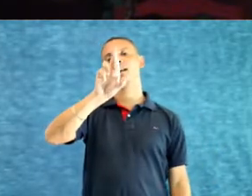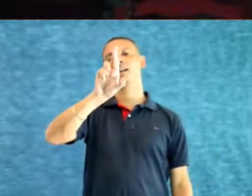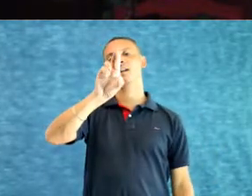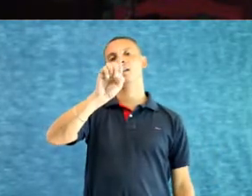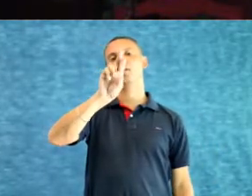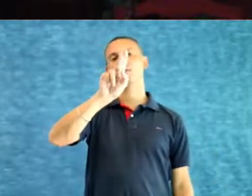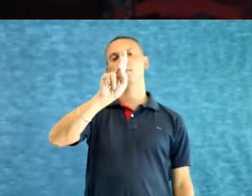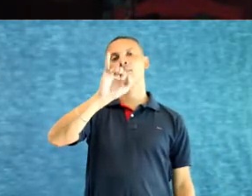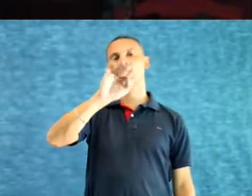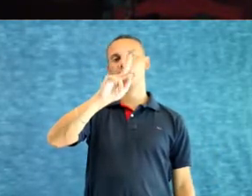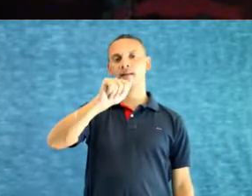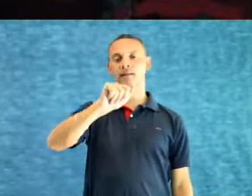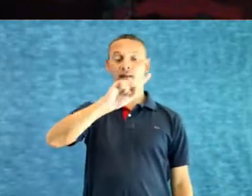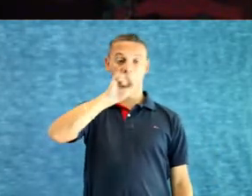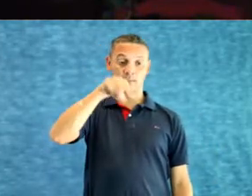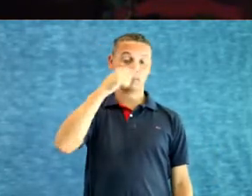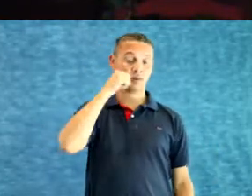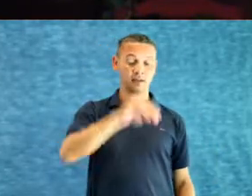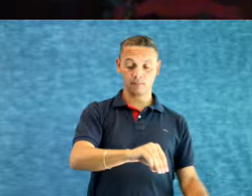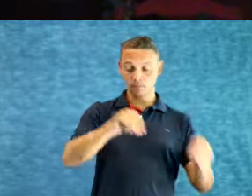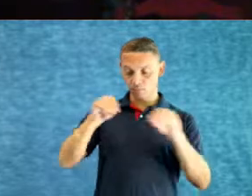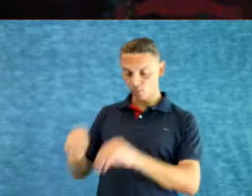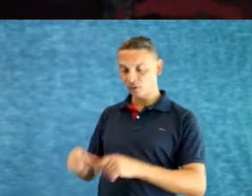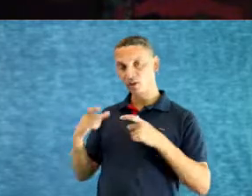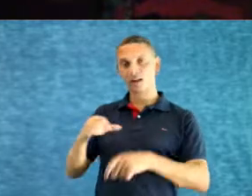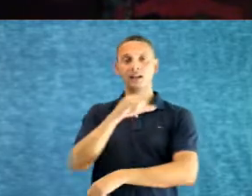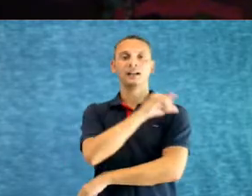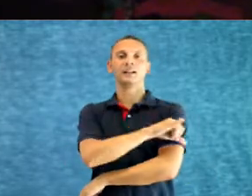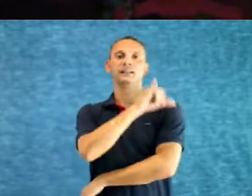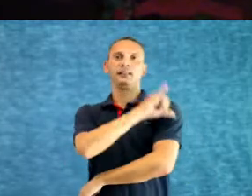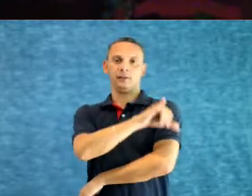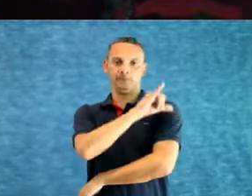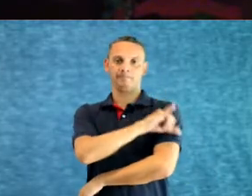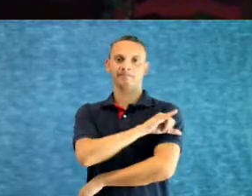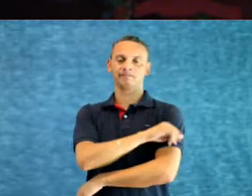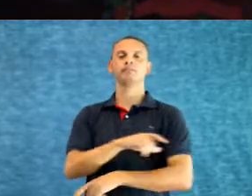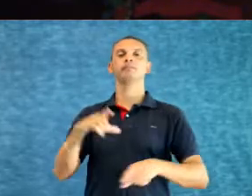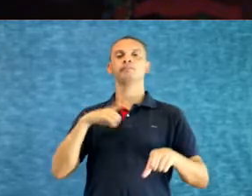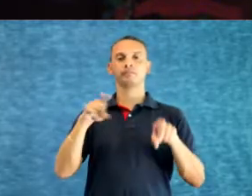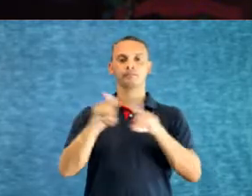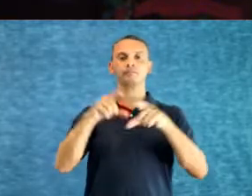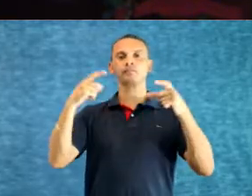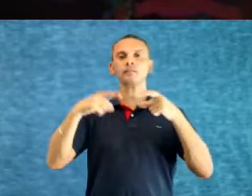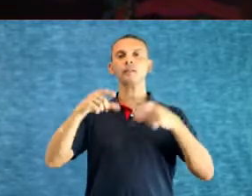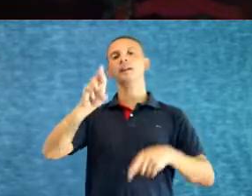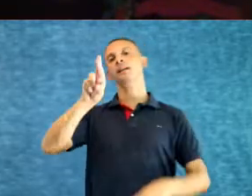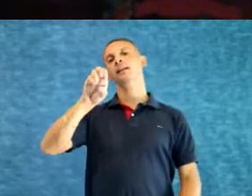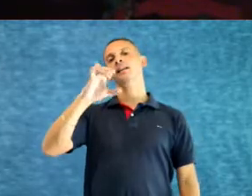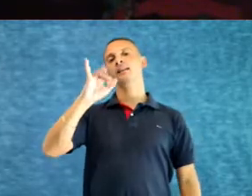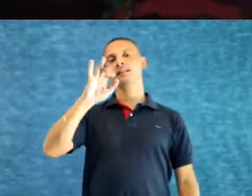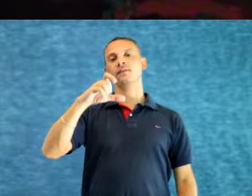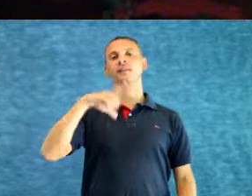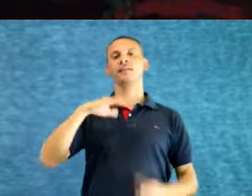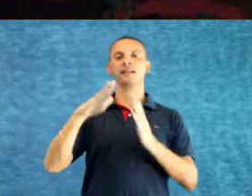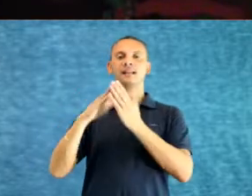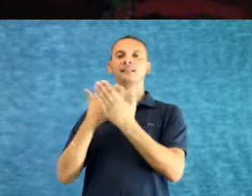Mas por aí. Acho que eu me perco nas respostas, desculpem. Aí eu vou